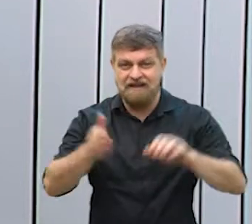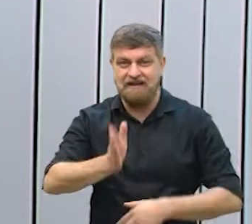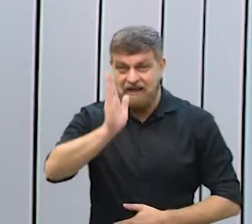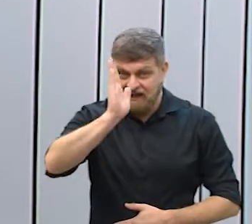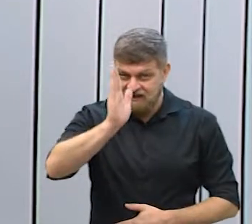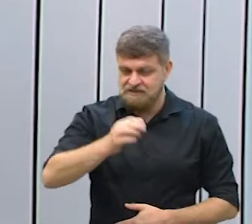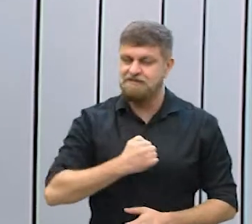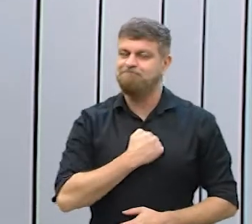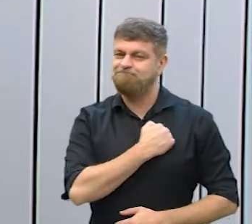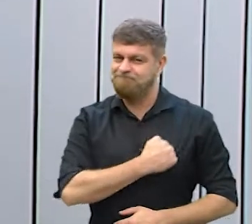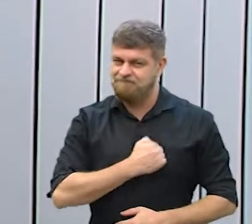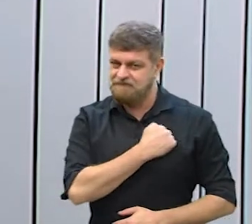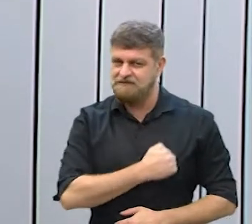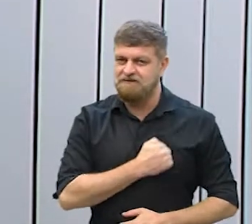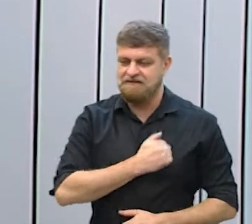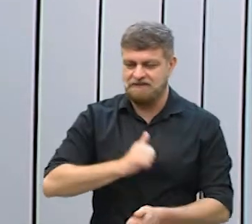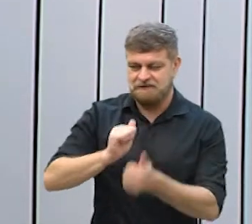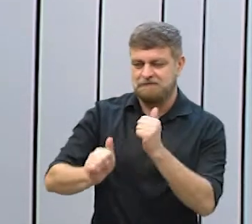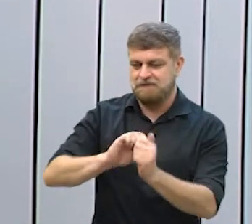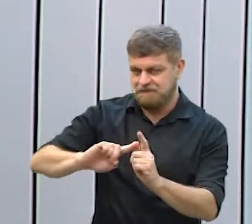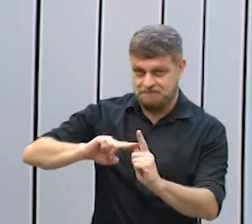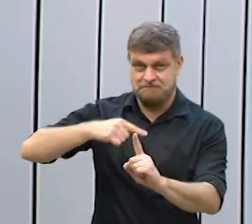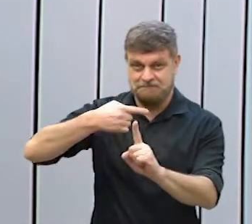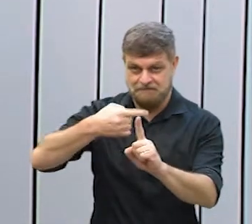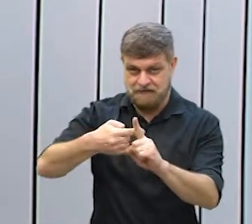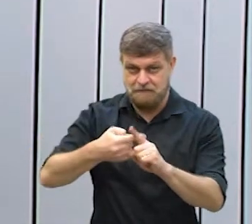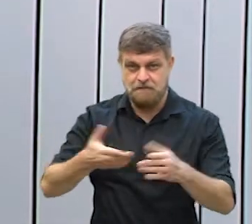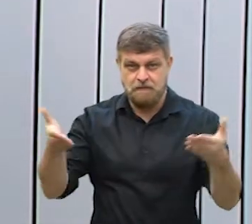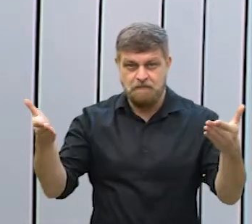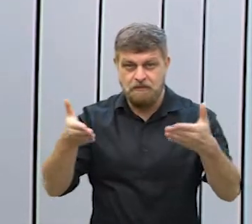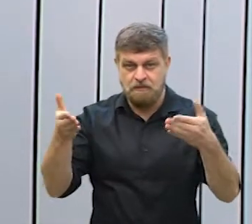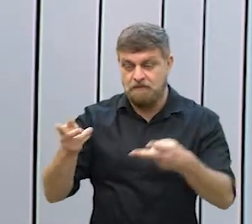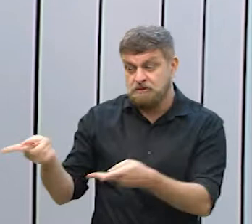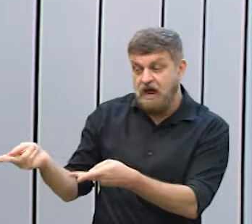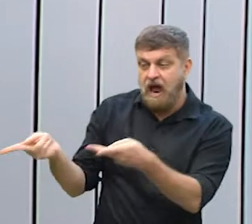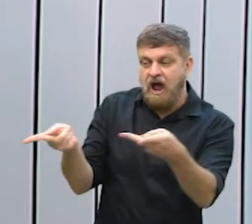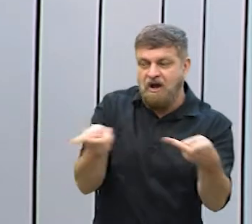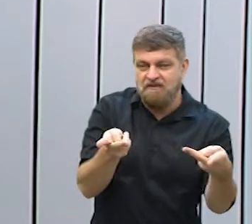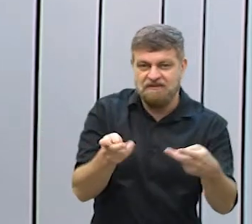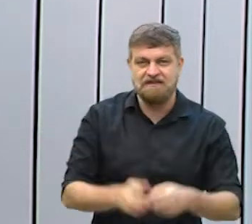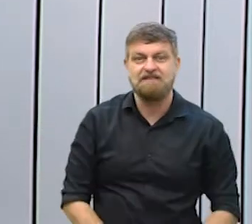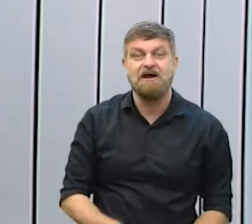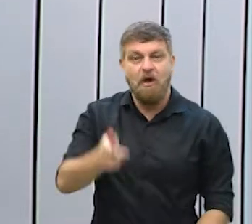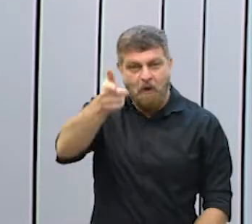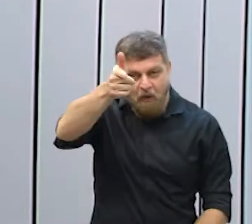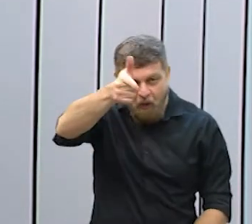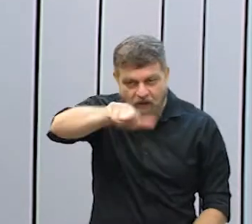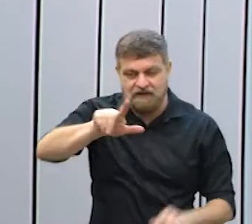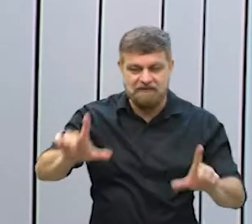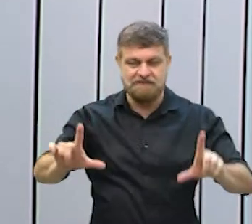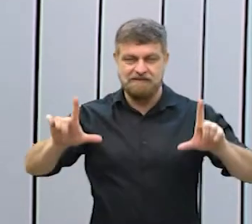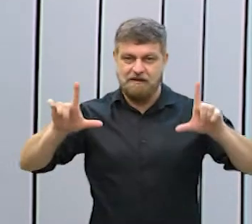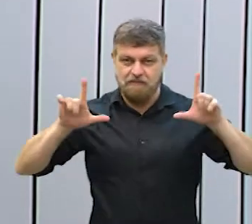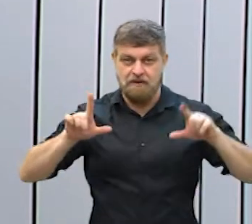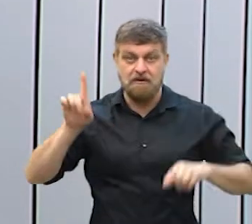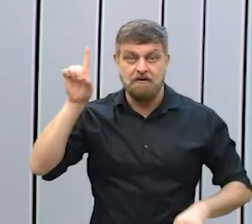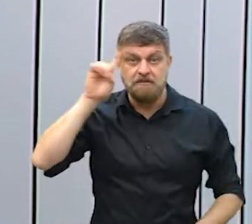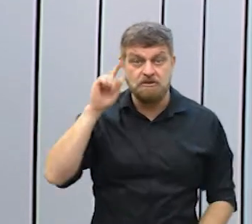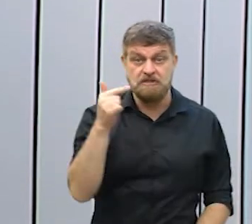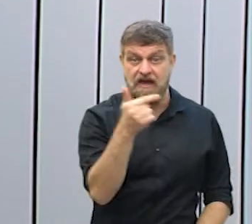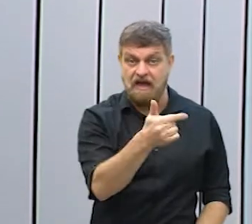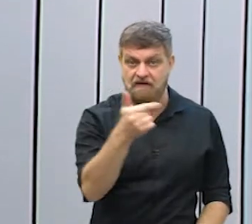Olá, já estava com saudades do Mais Esportes. E hoje a minha convidada retorna ao programa, já que no